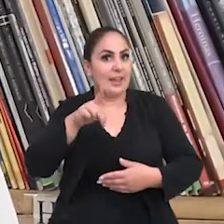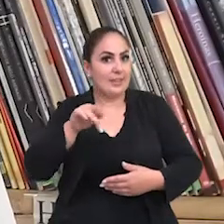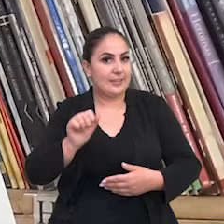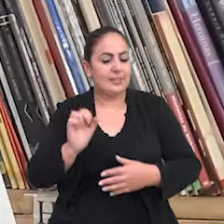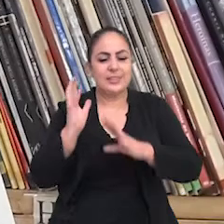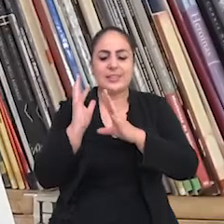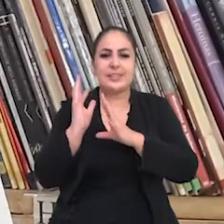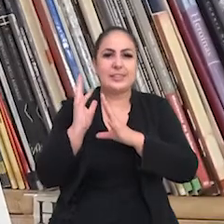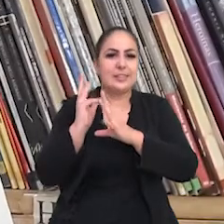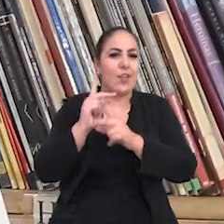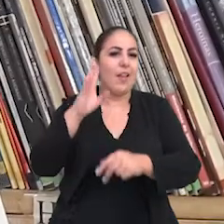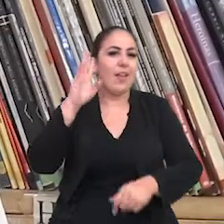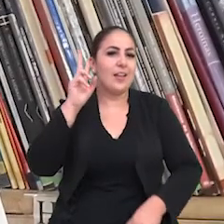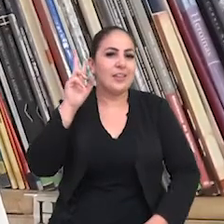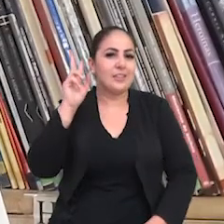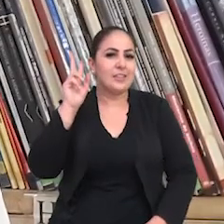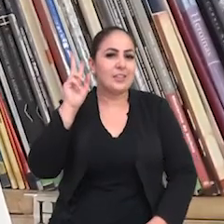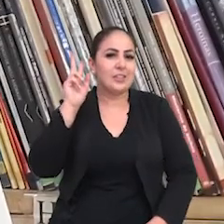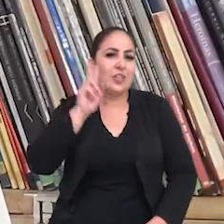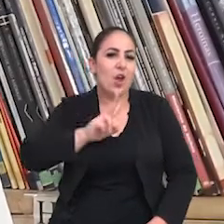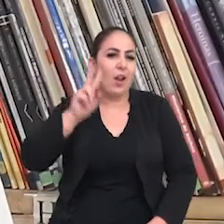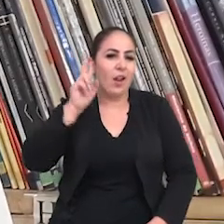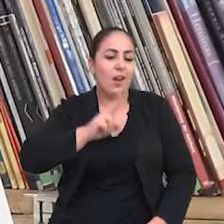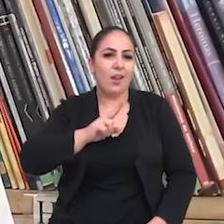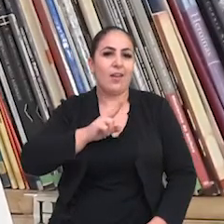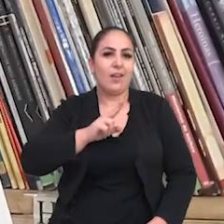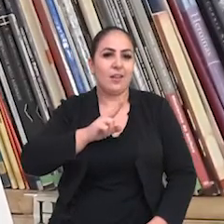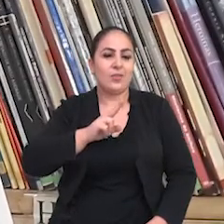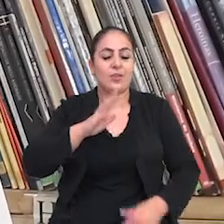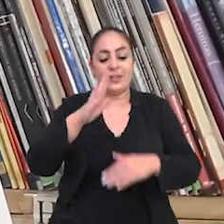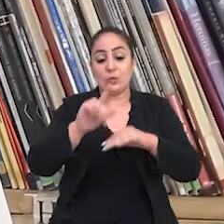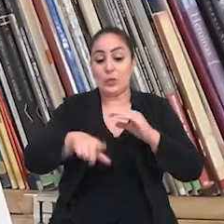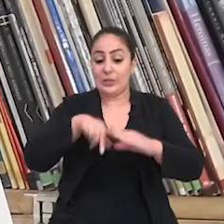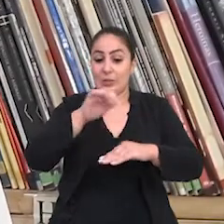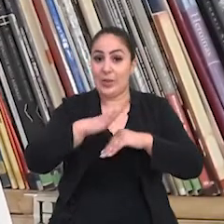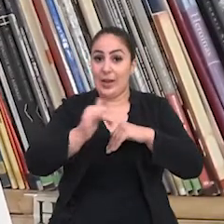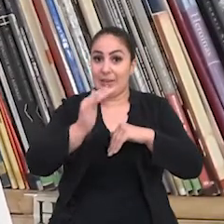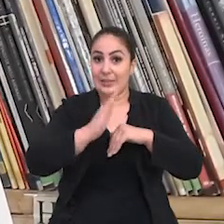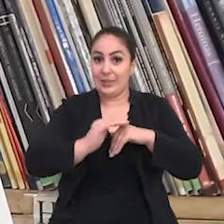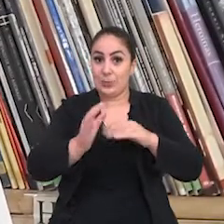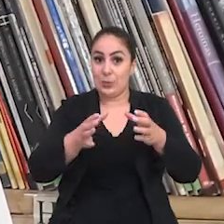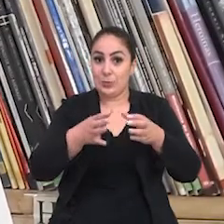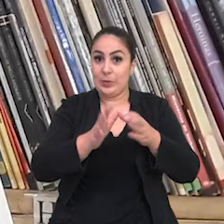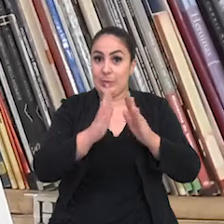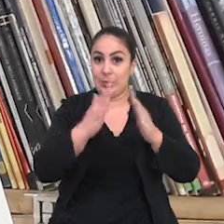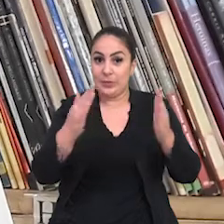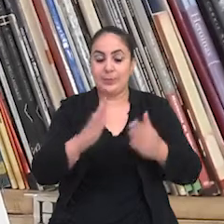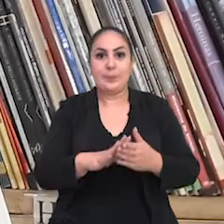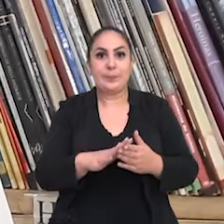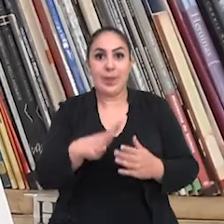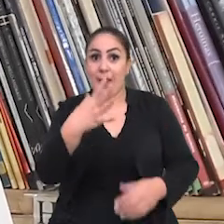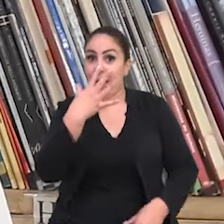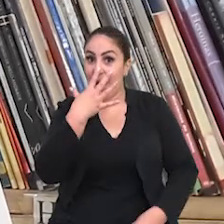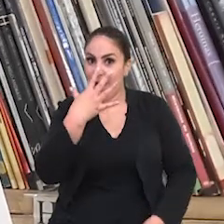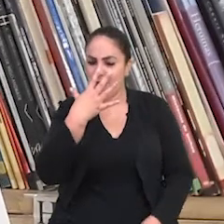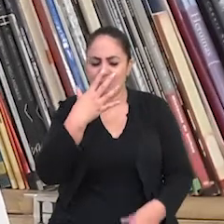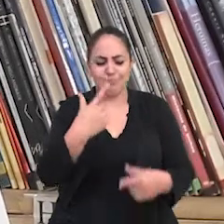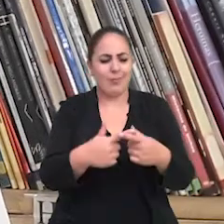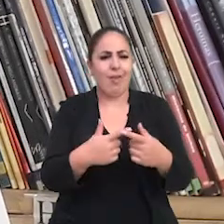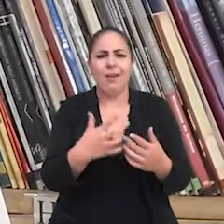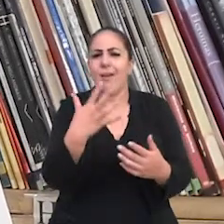lendas, histórias bem legais selecionadas com carinho pela equipe da biblioteca. Encantos porque são